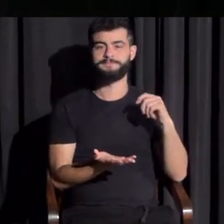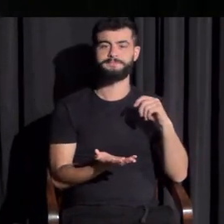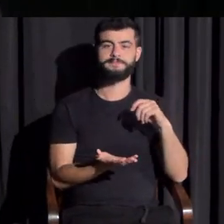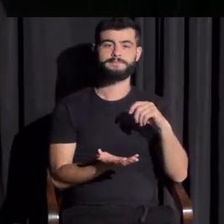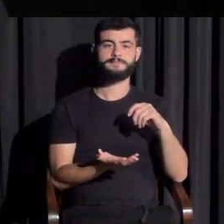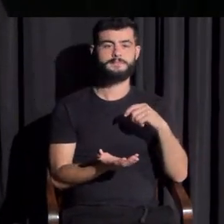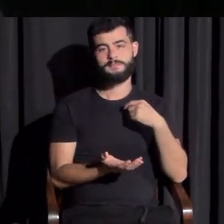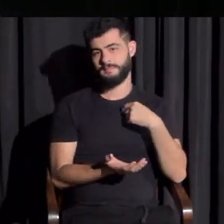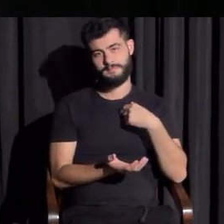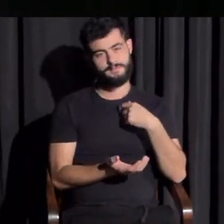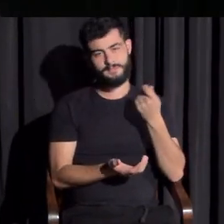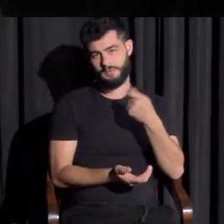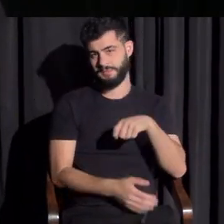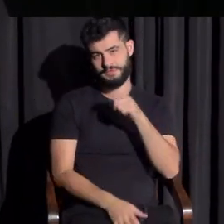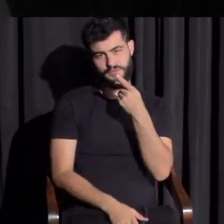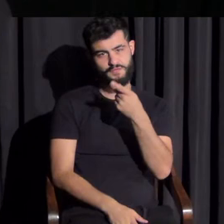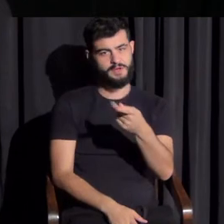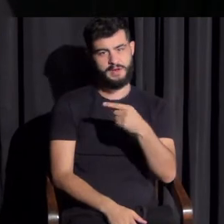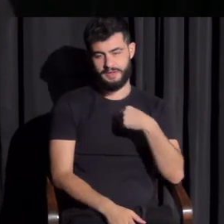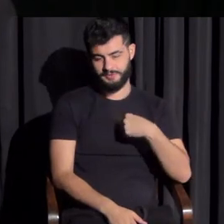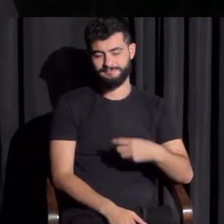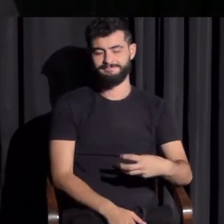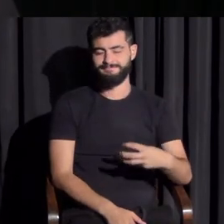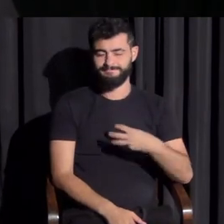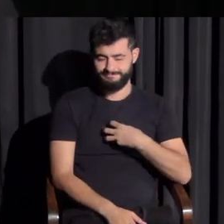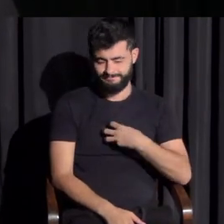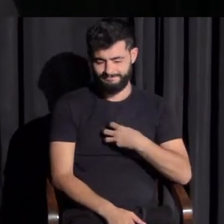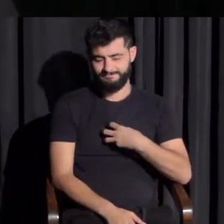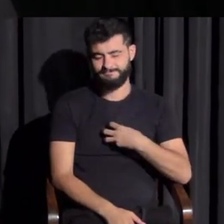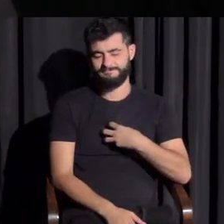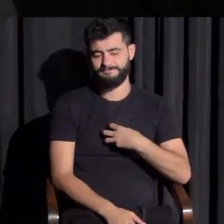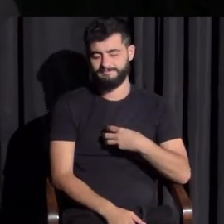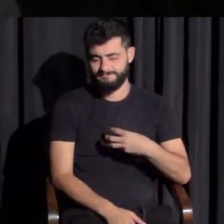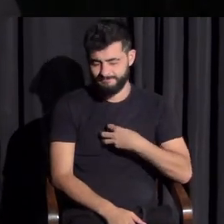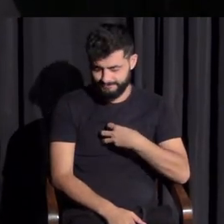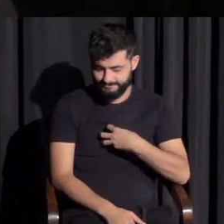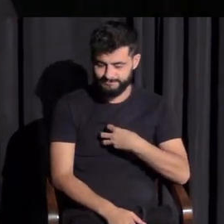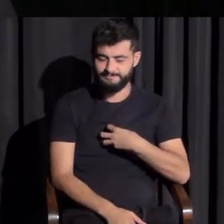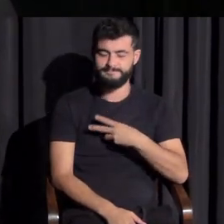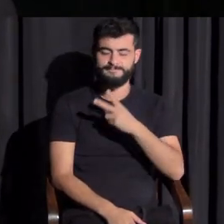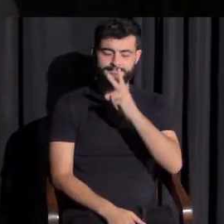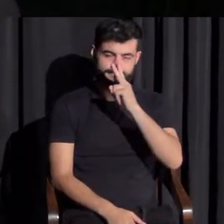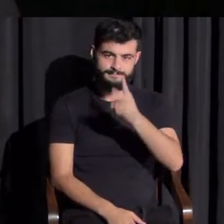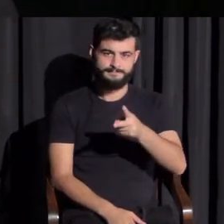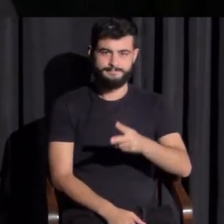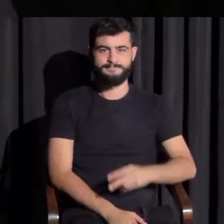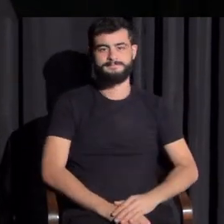afetava muitíssimo, e me afeto muitíssimo, muitíssimo, muitíssimo,